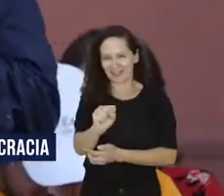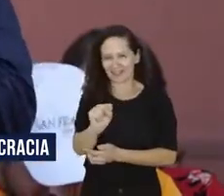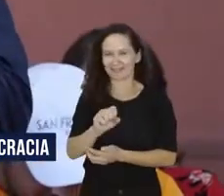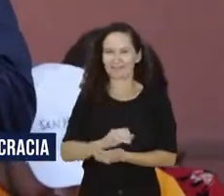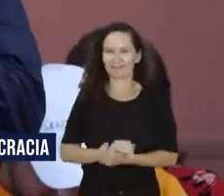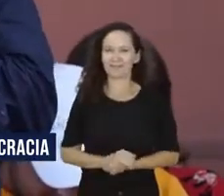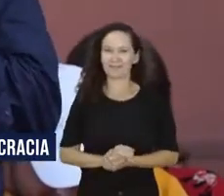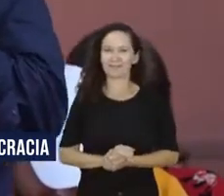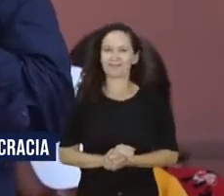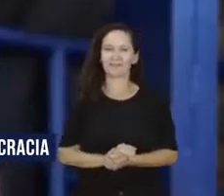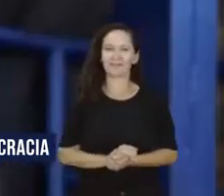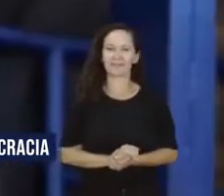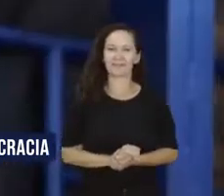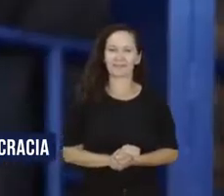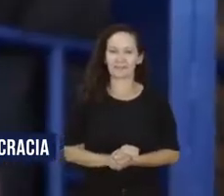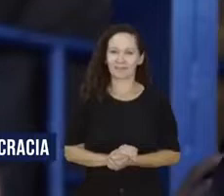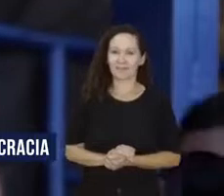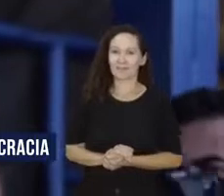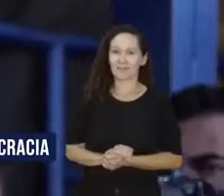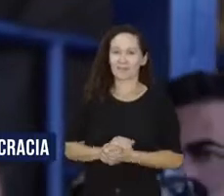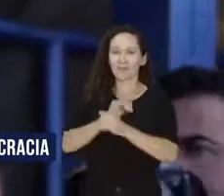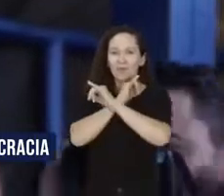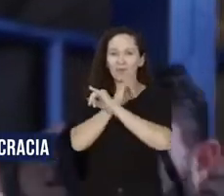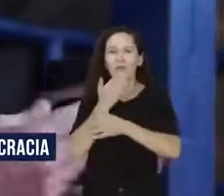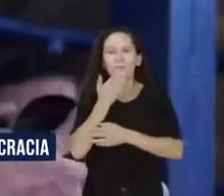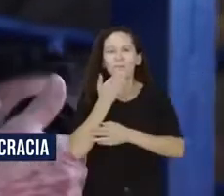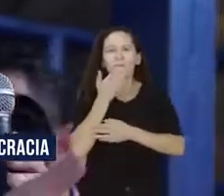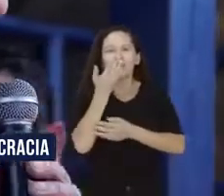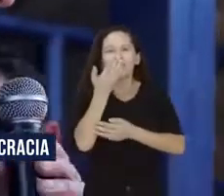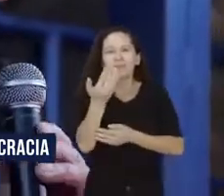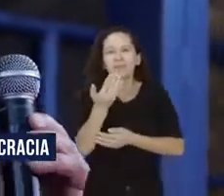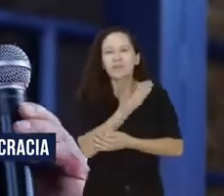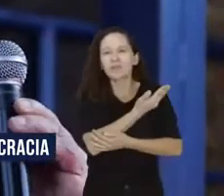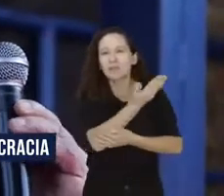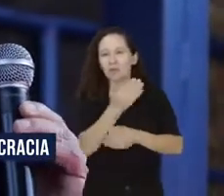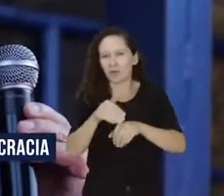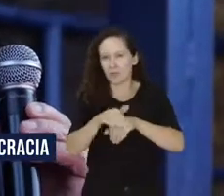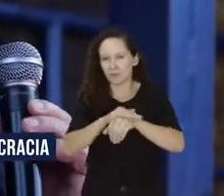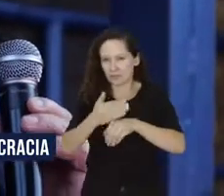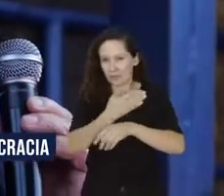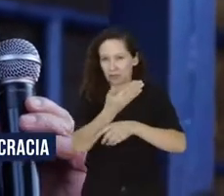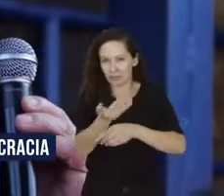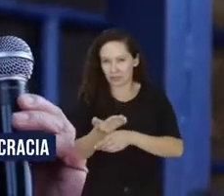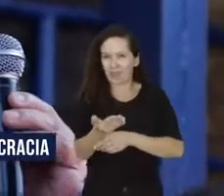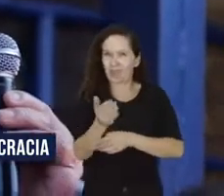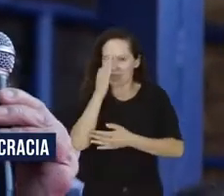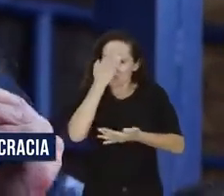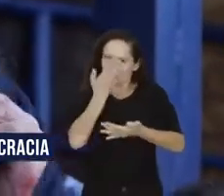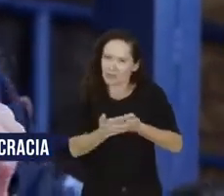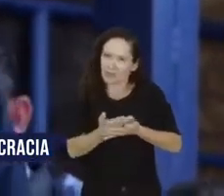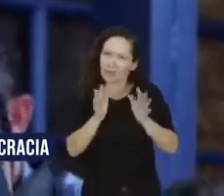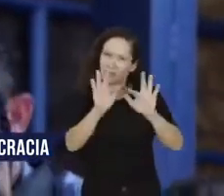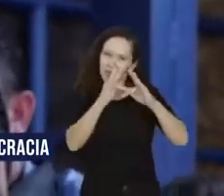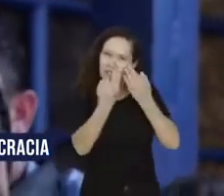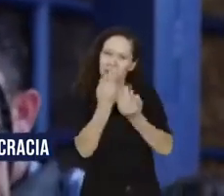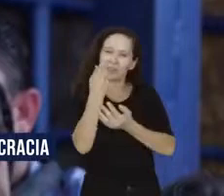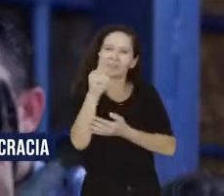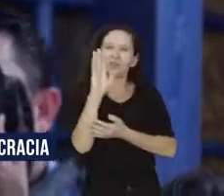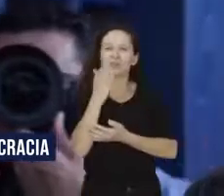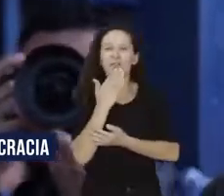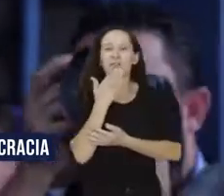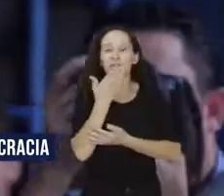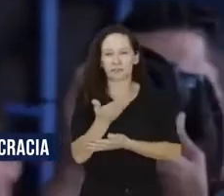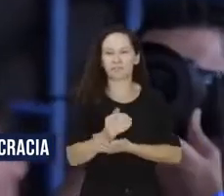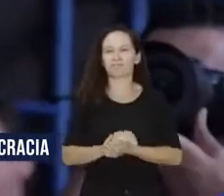eu já vivi muito aquilo que possivelmente os pais de vocês viveram. Eu saí da Vila Carioca,